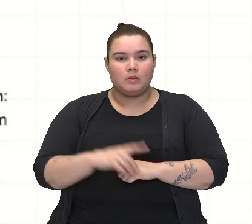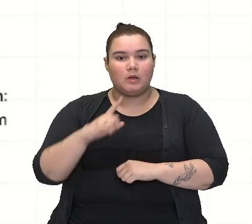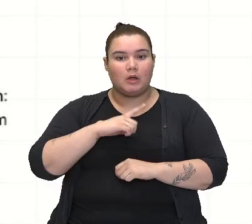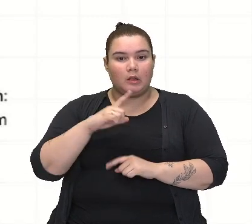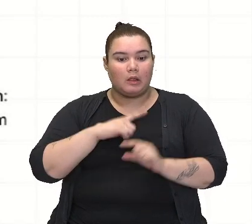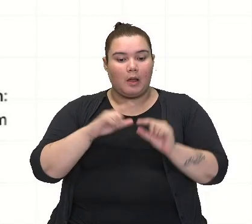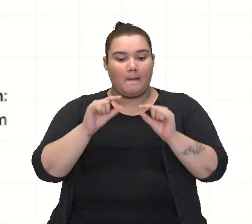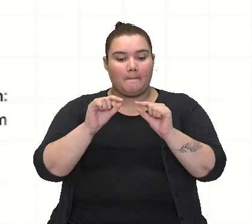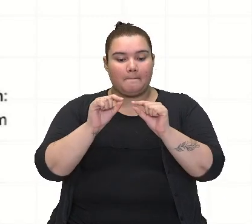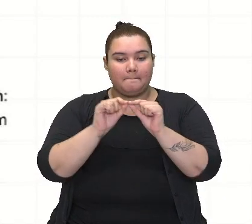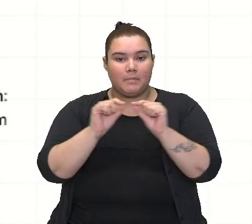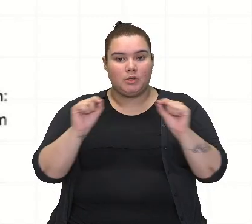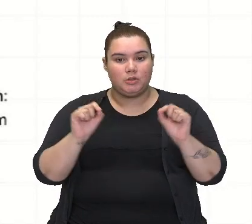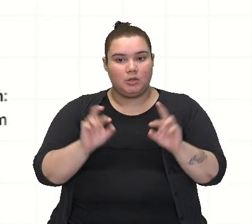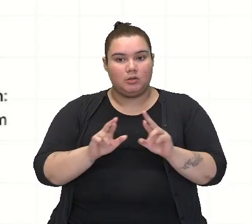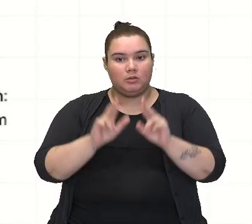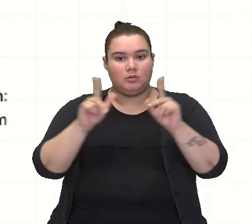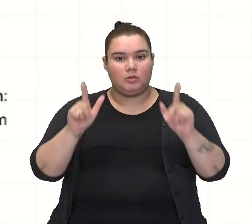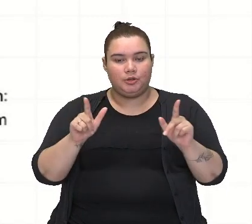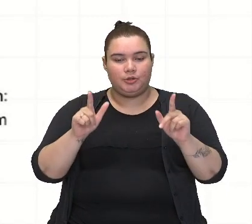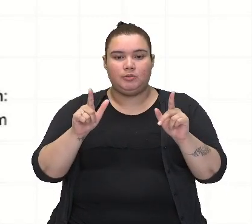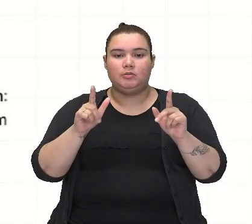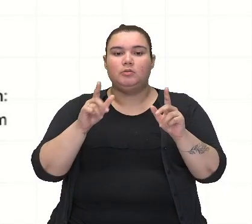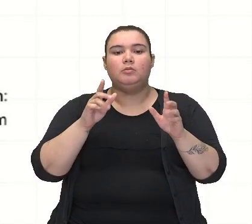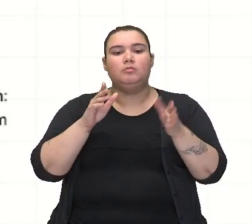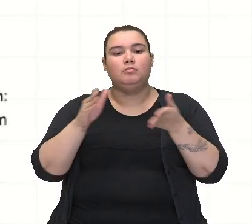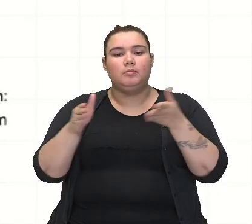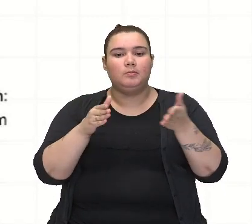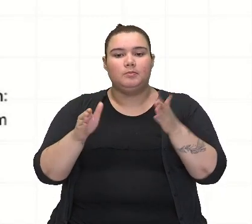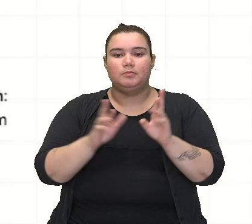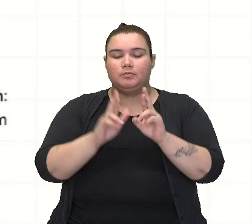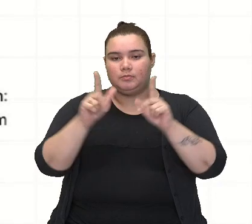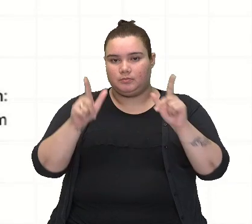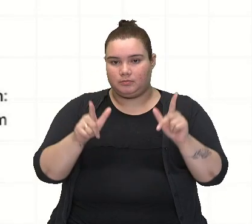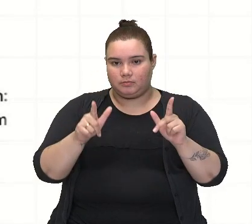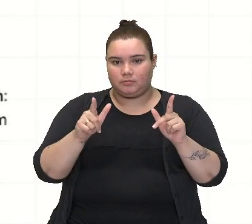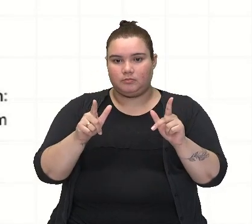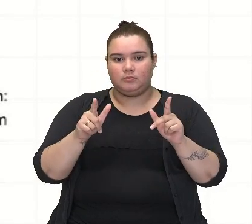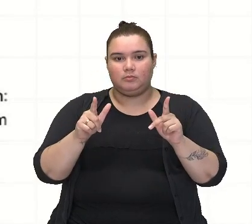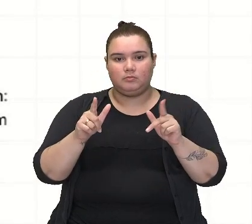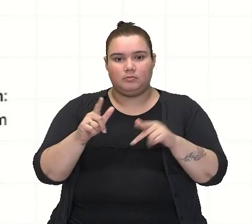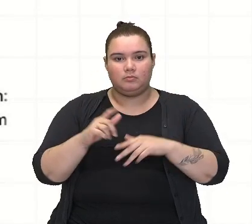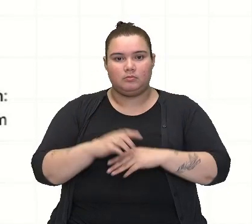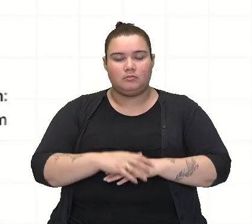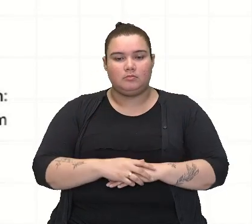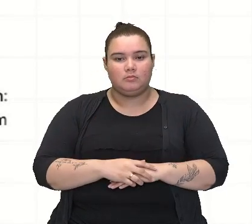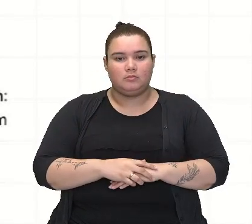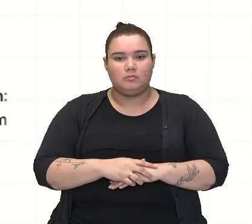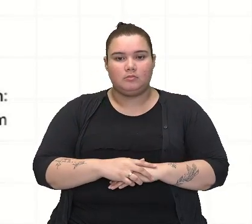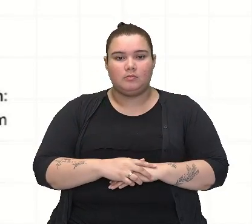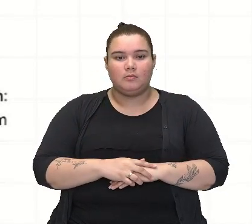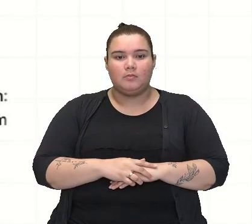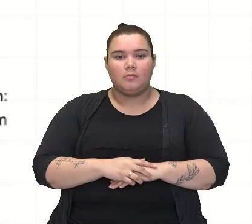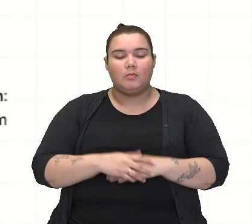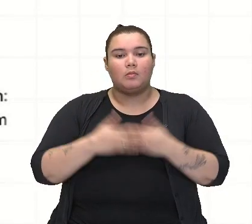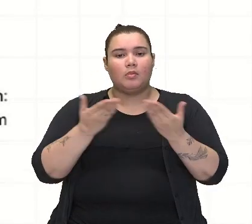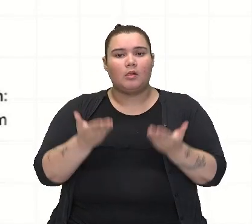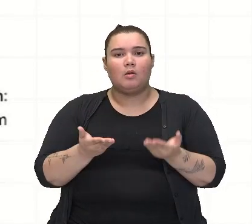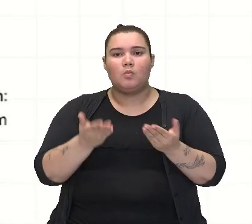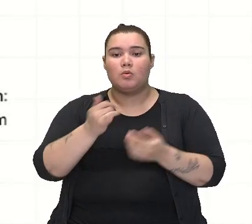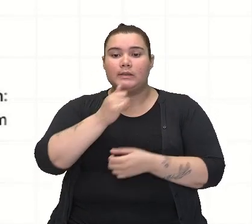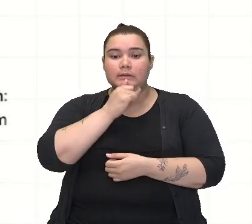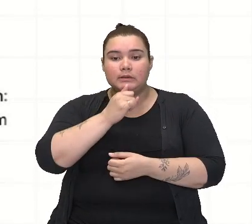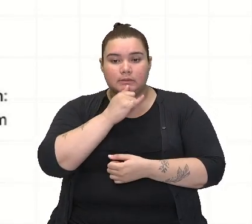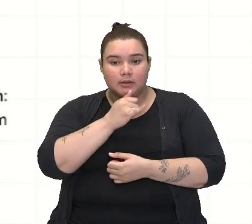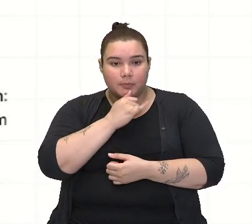medidas distintas e em momentos distintos também. Então vamos ver esse exemplo que